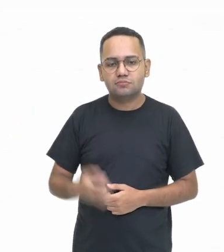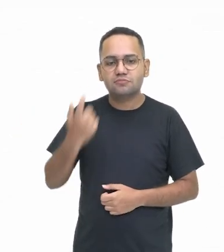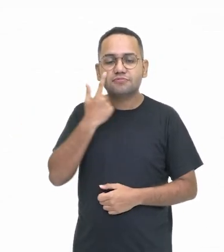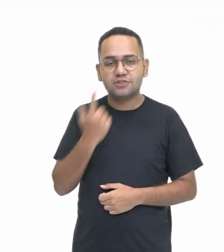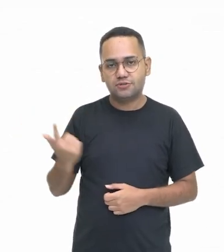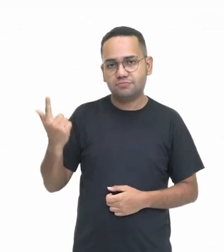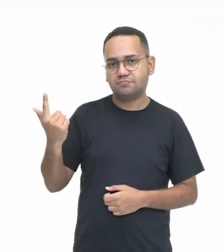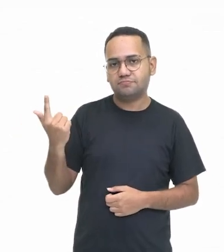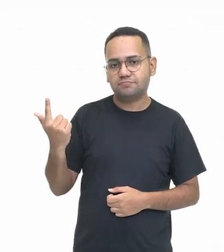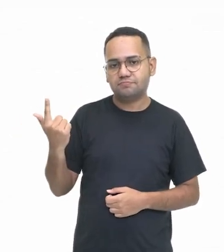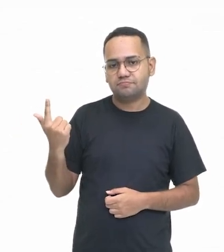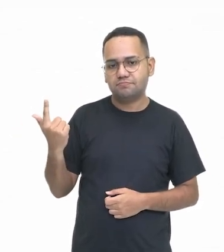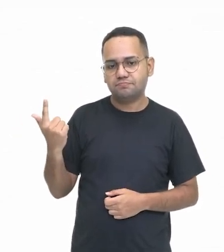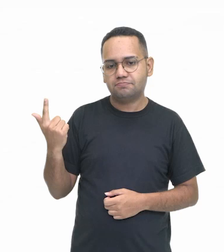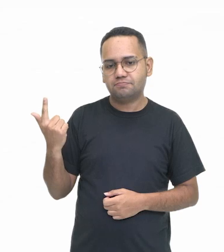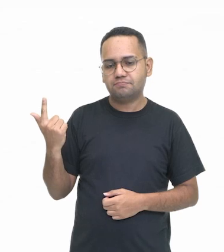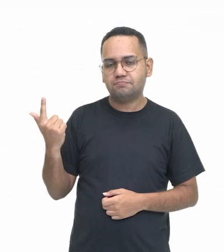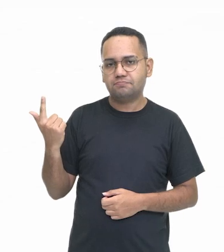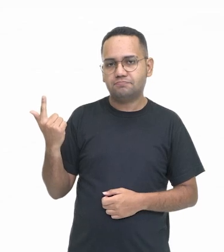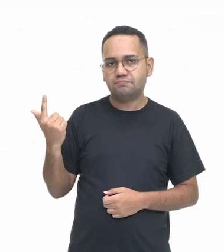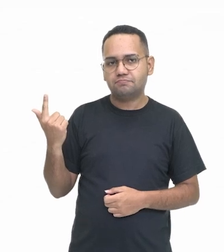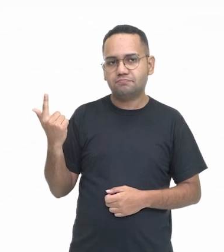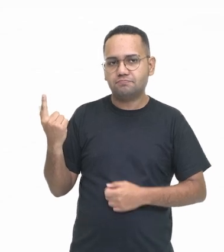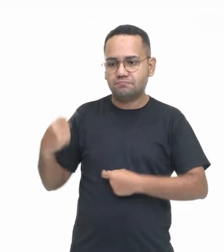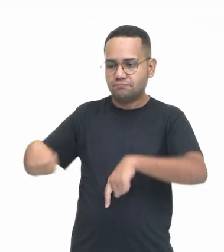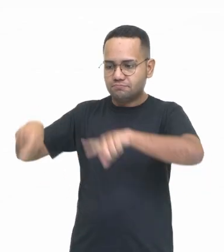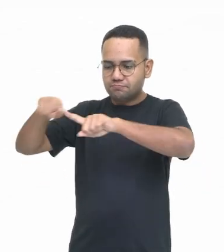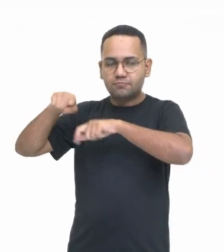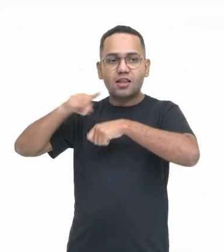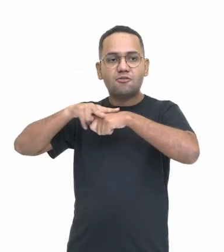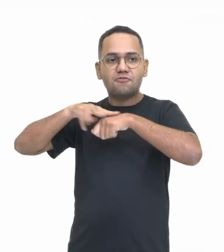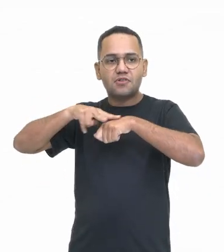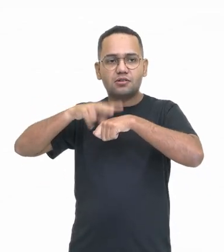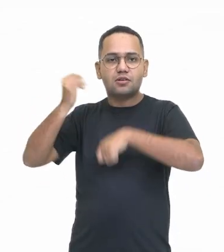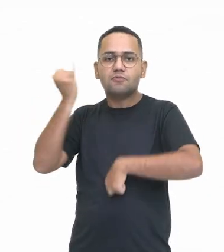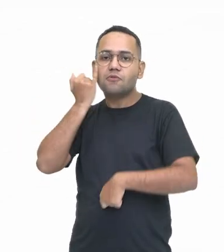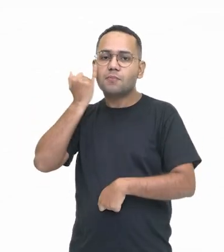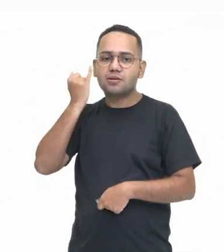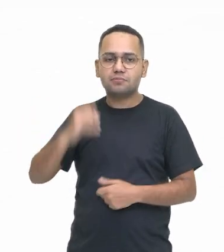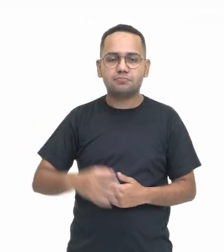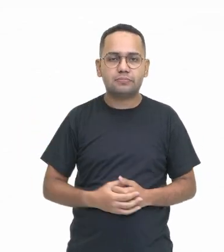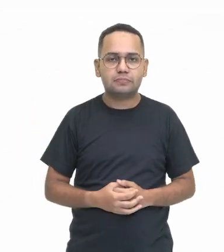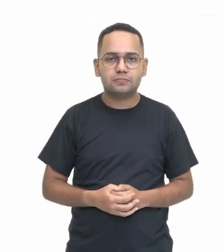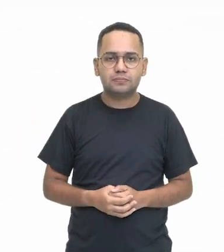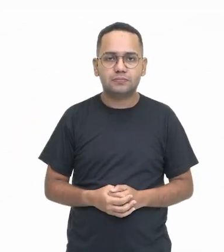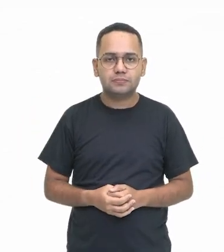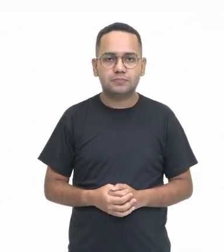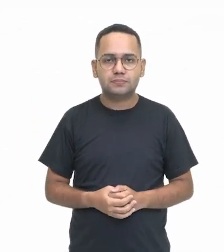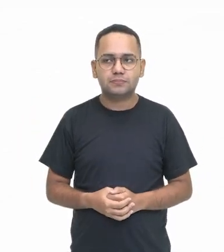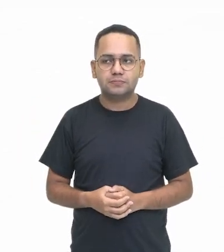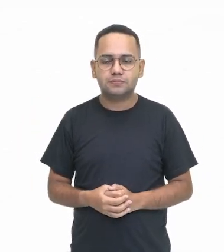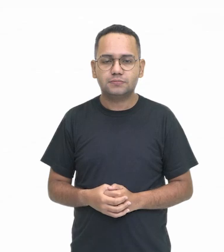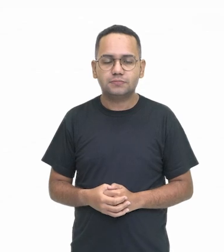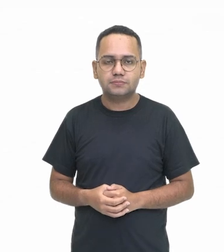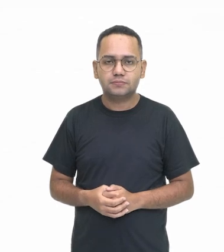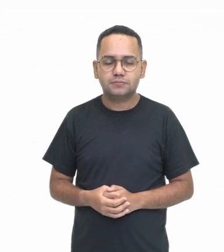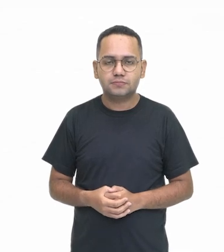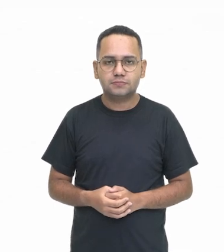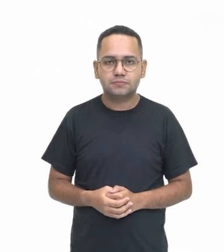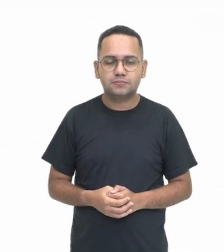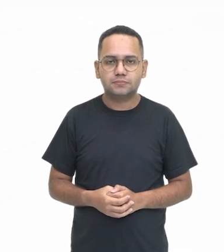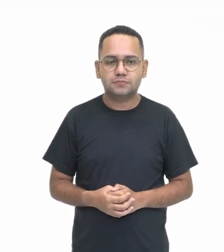-8, -6, -4, -3, 0, 3, o 6 e o 7,